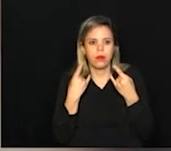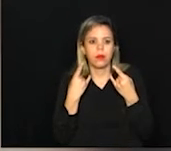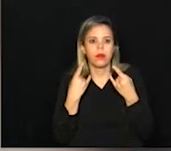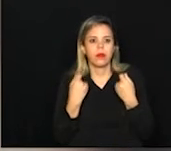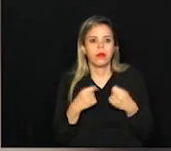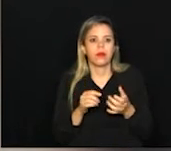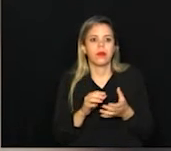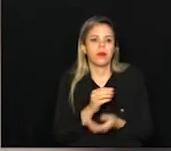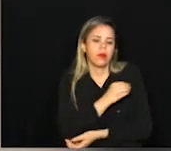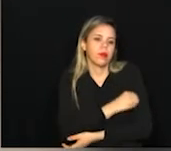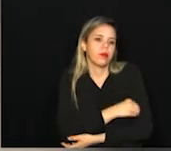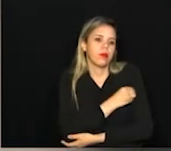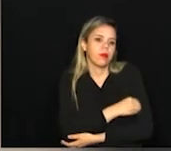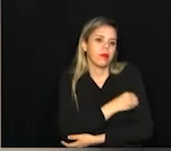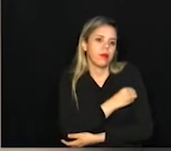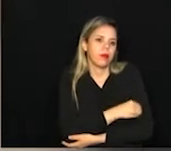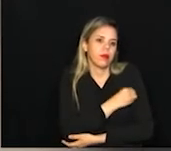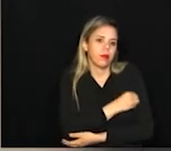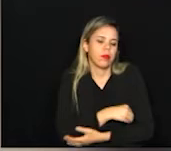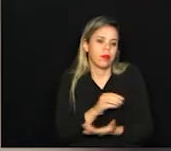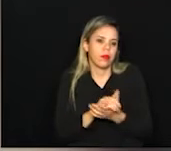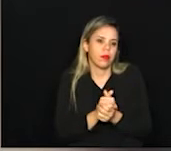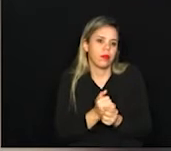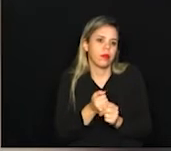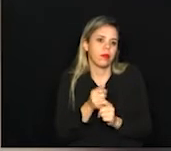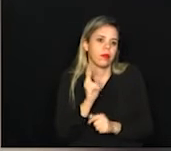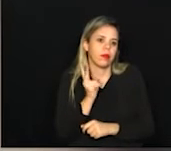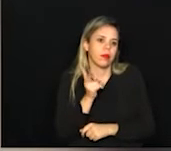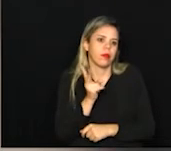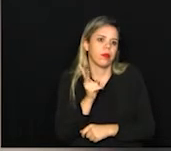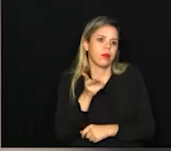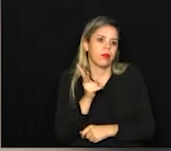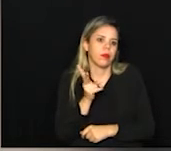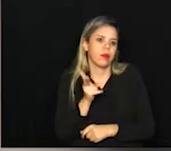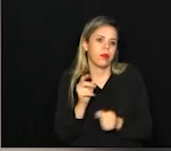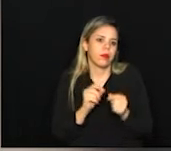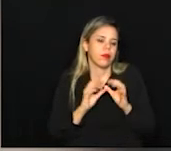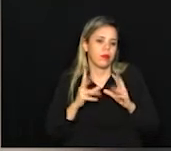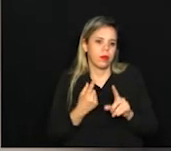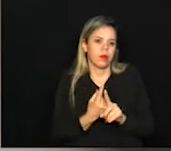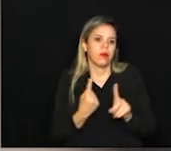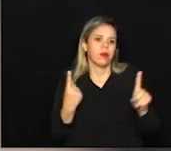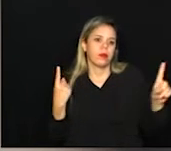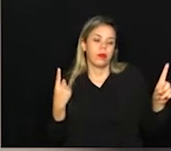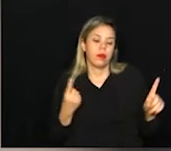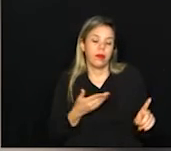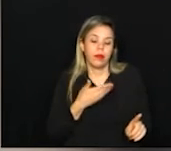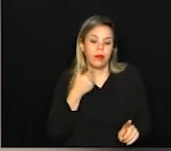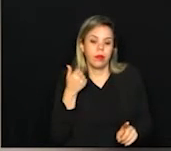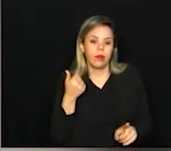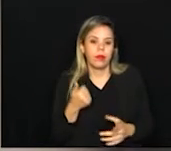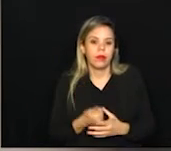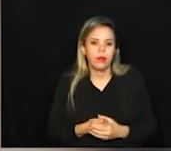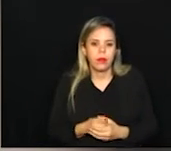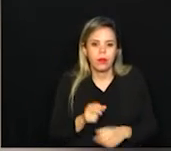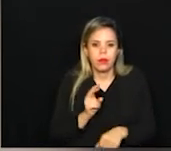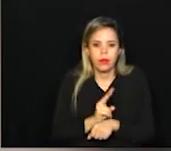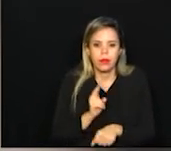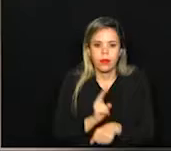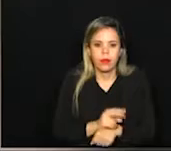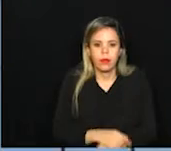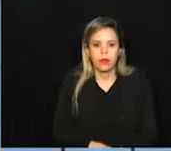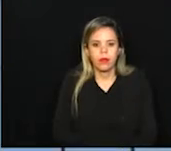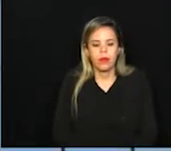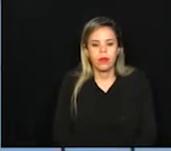devem utilizar álcool em gel, devem lavar as suas mãos e devem fazer distanciamento social para se protegerem.